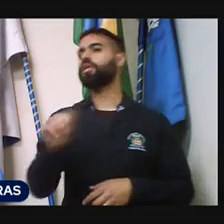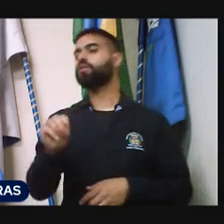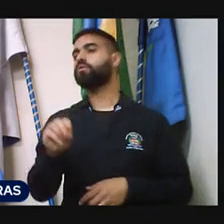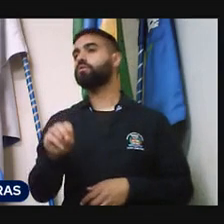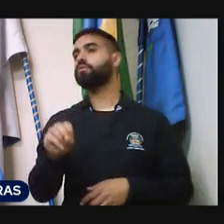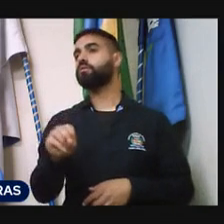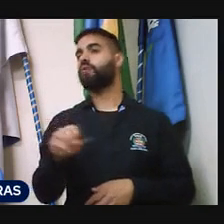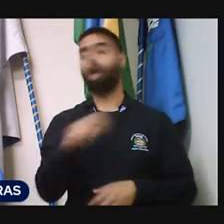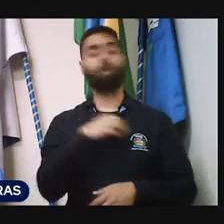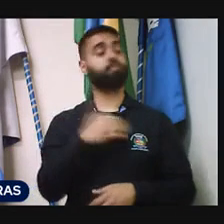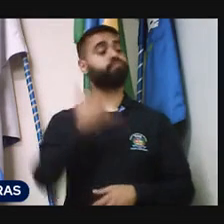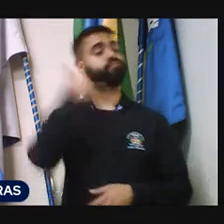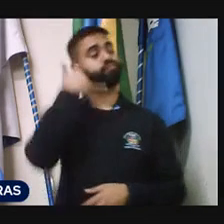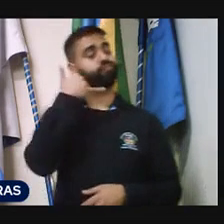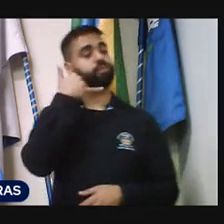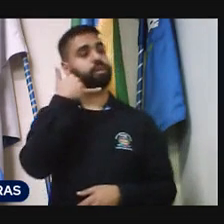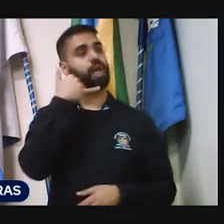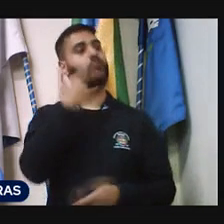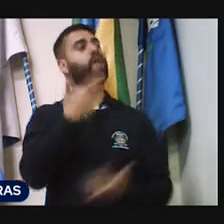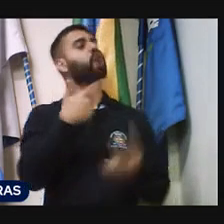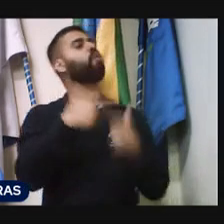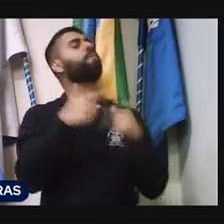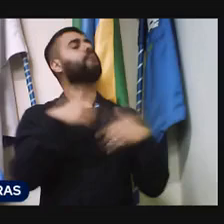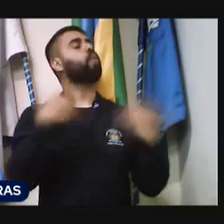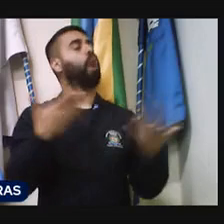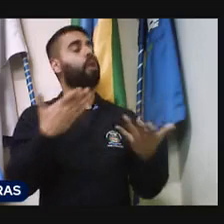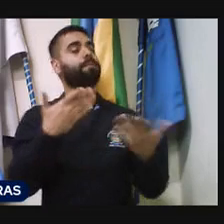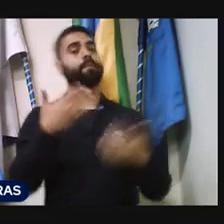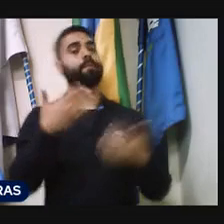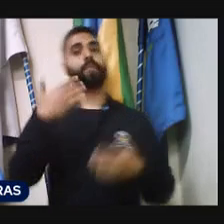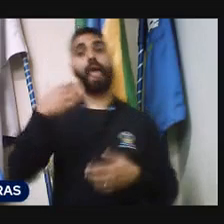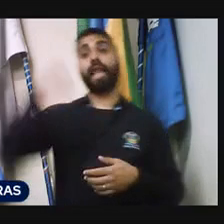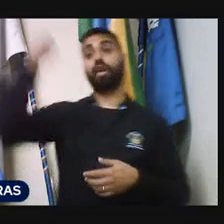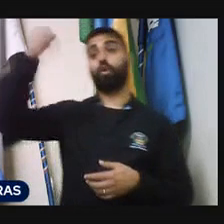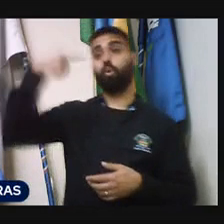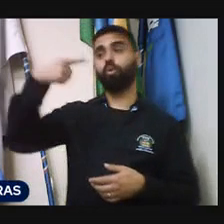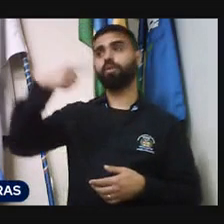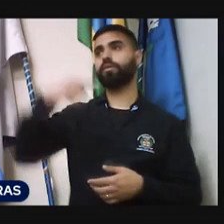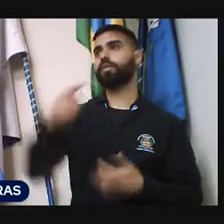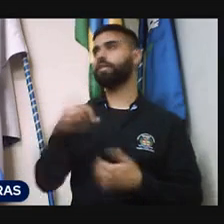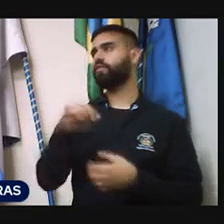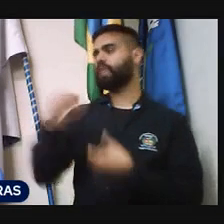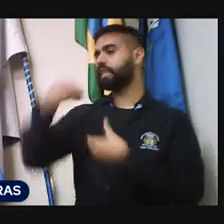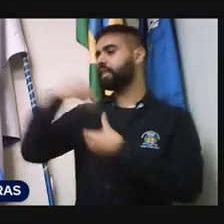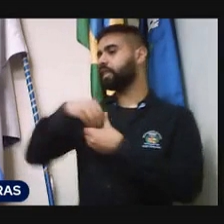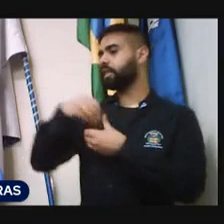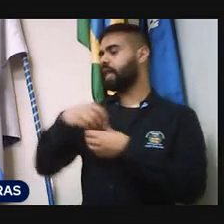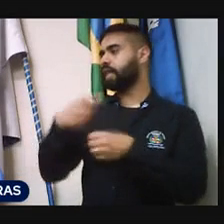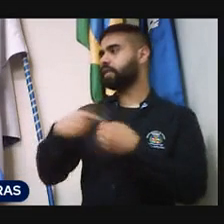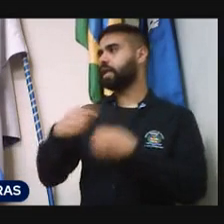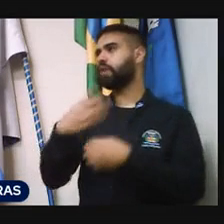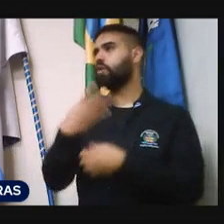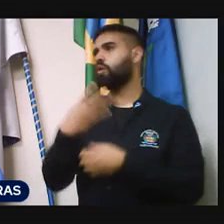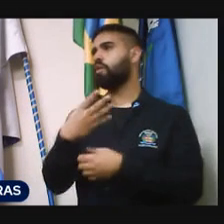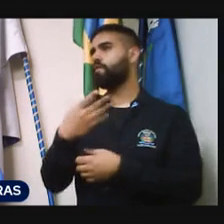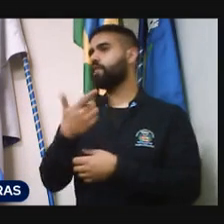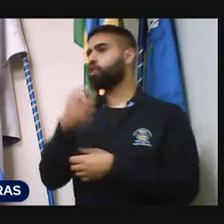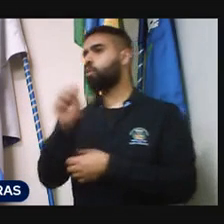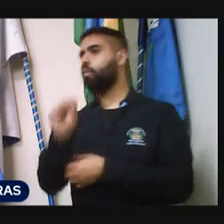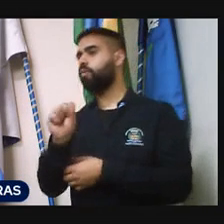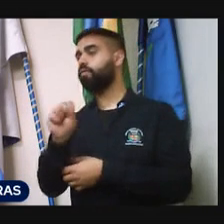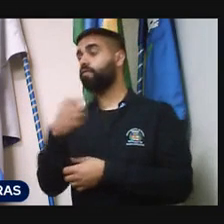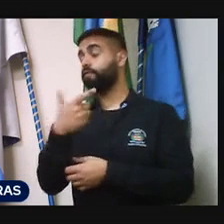lá você vê que o 0800 e lâmpada dá o endereço dentro da cidade 24 horas afastado 48 Horas rede esgoto